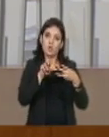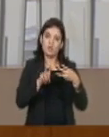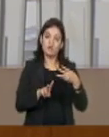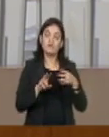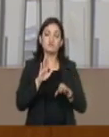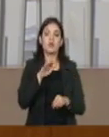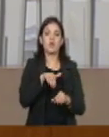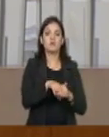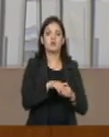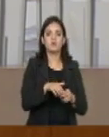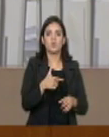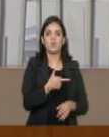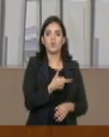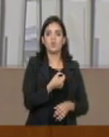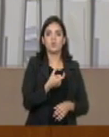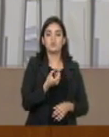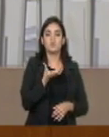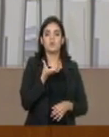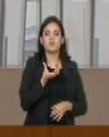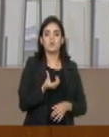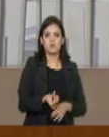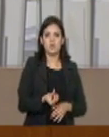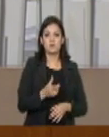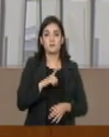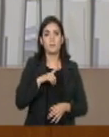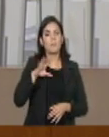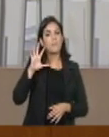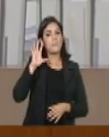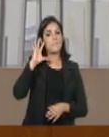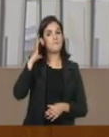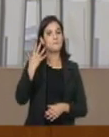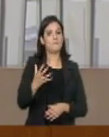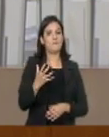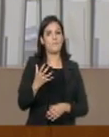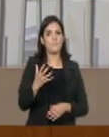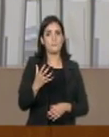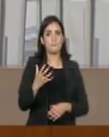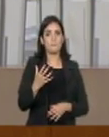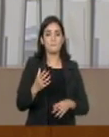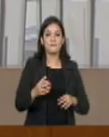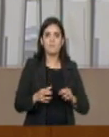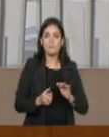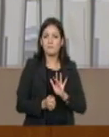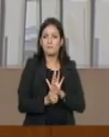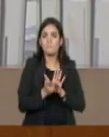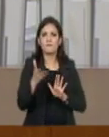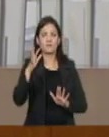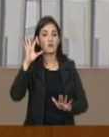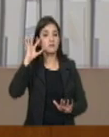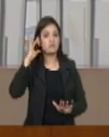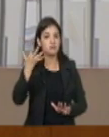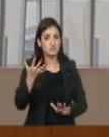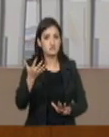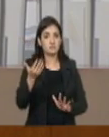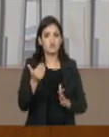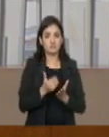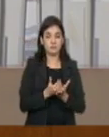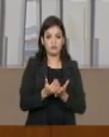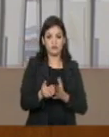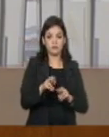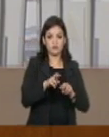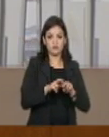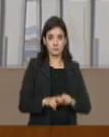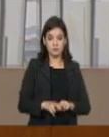2006, a partir de decisões, várias decisões inicialmente proferidas pelo Tribunal